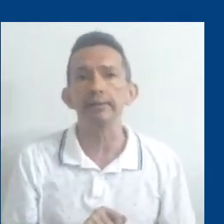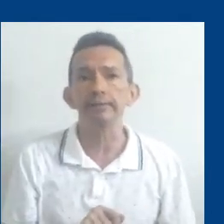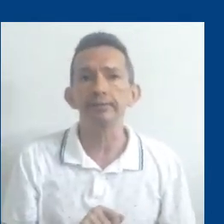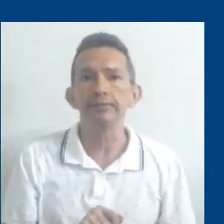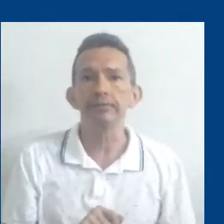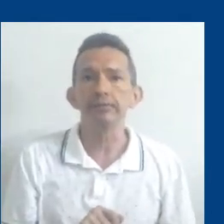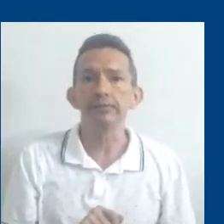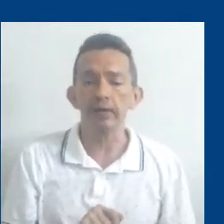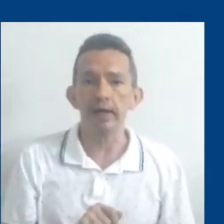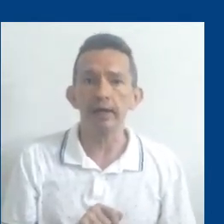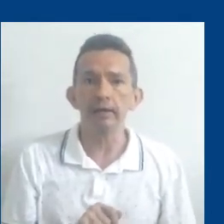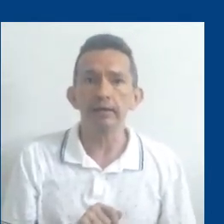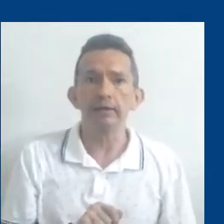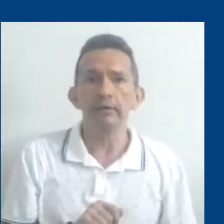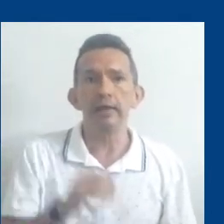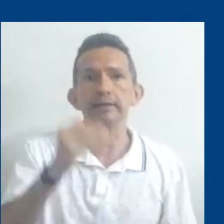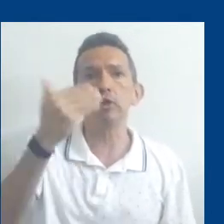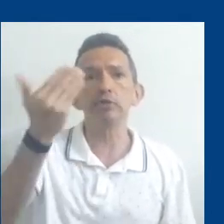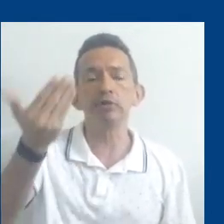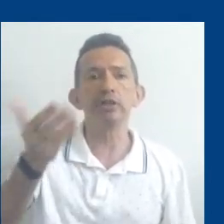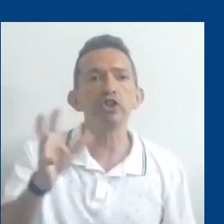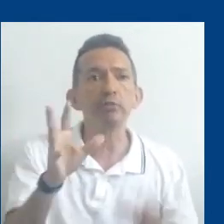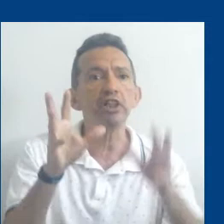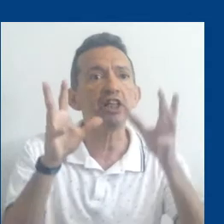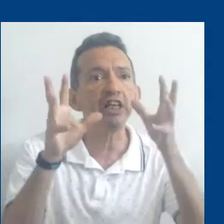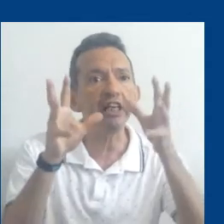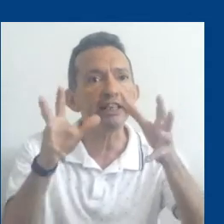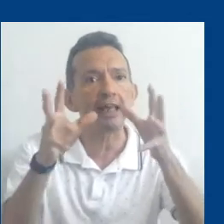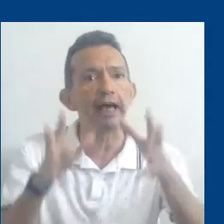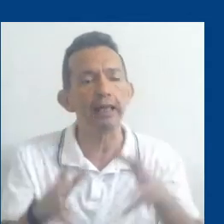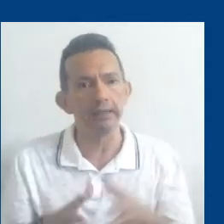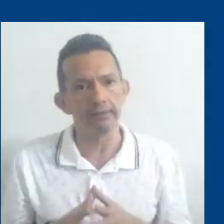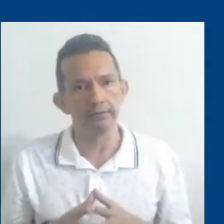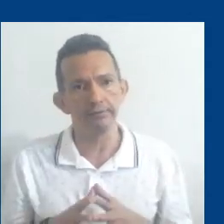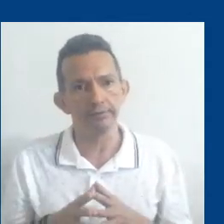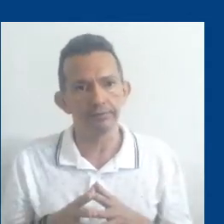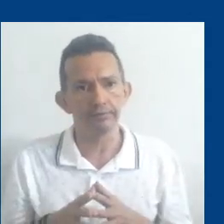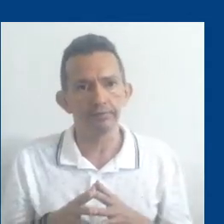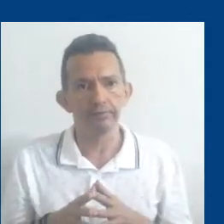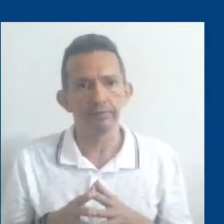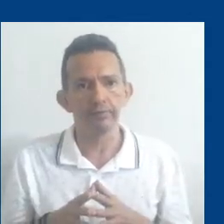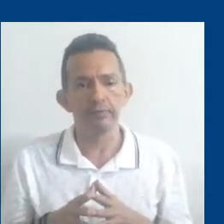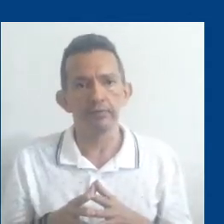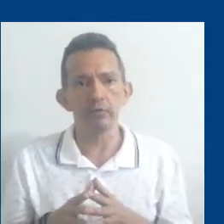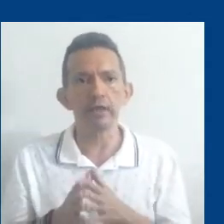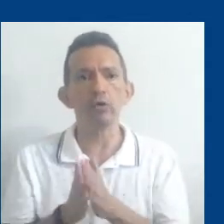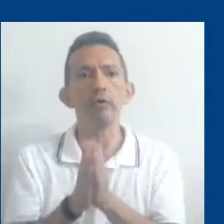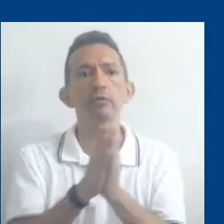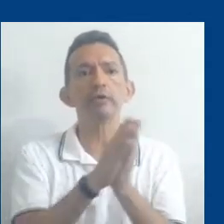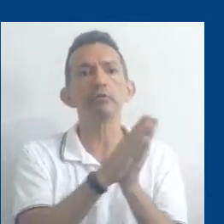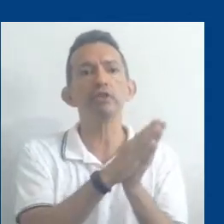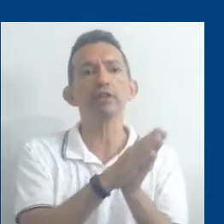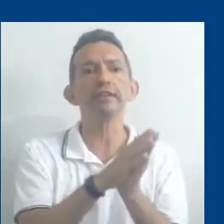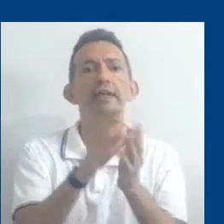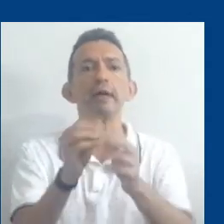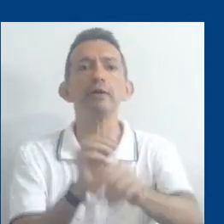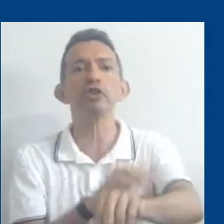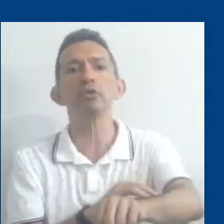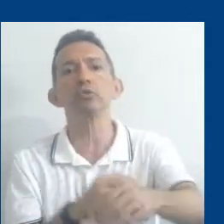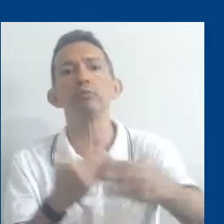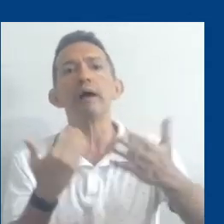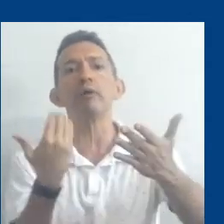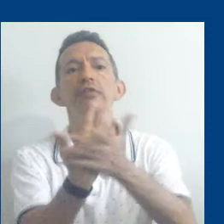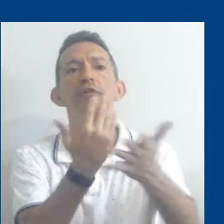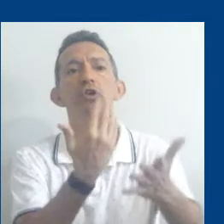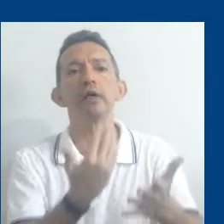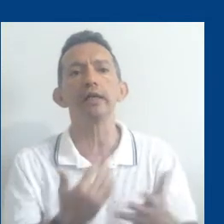célula, tá? E essa substância chama de quinida. Eu não sei como é o nome da substância que queima a gente